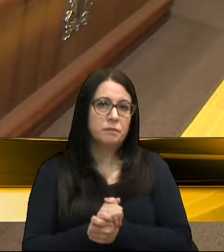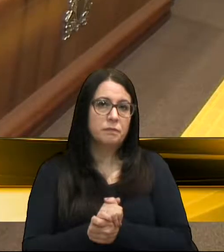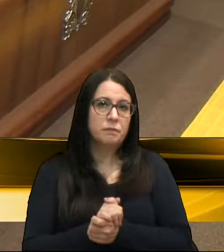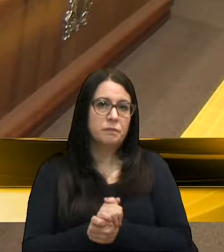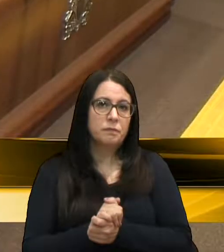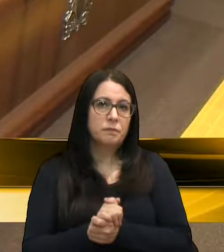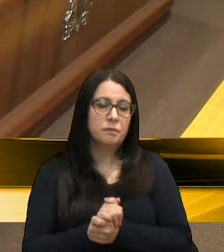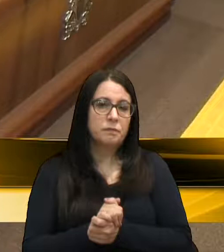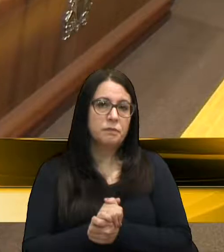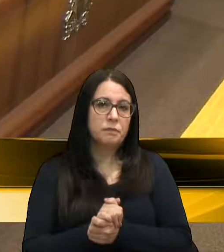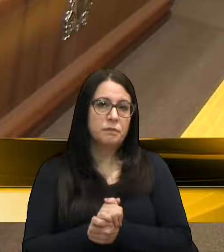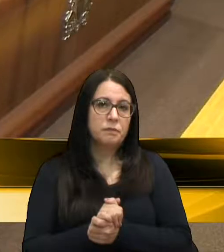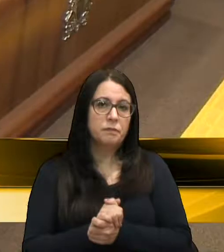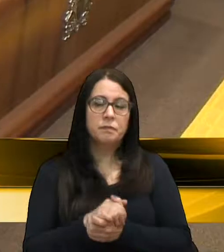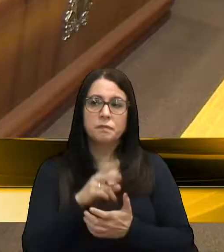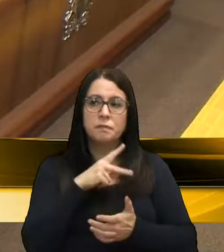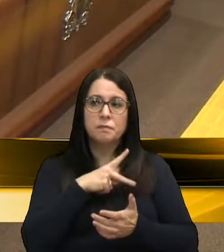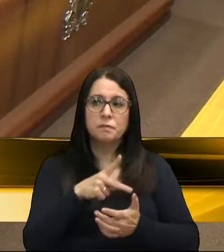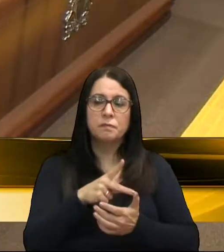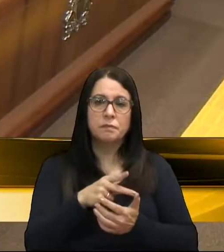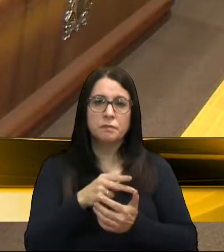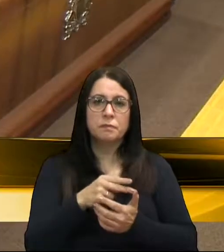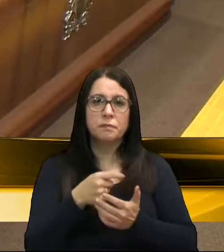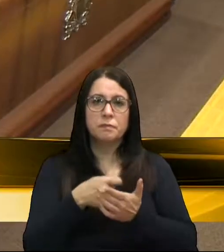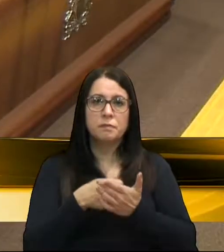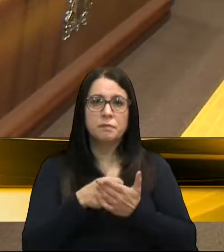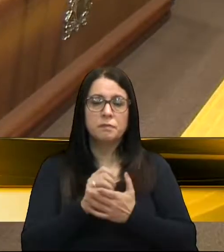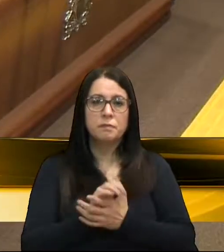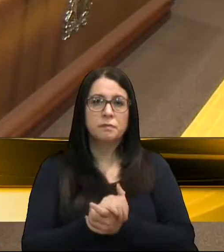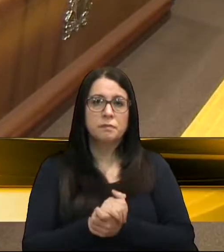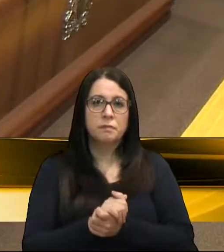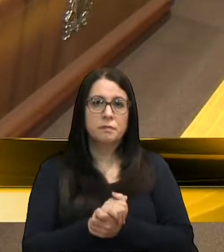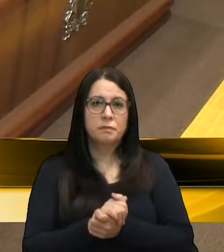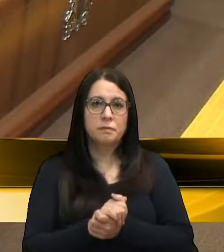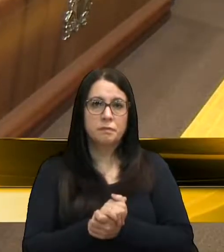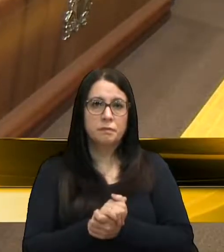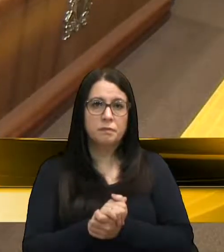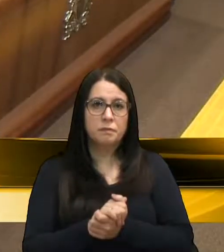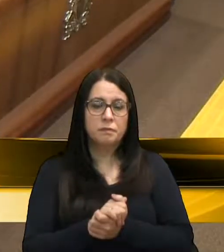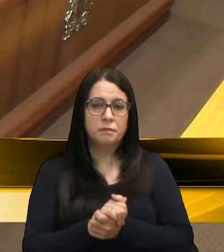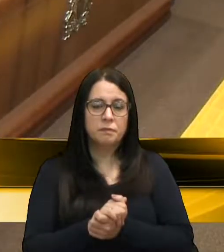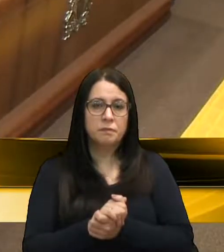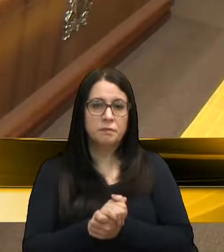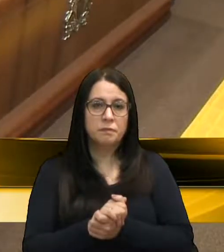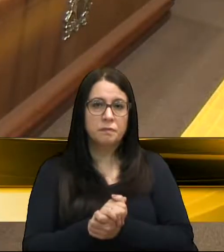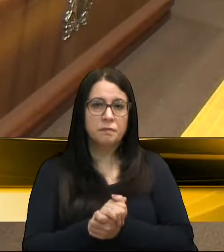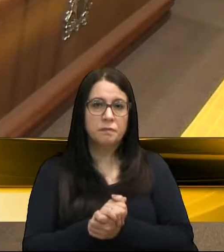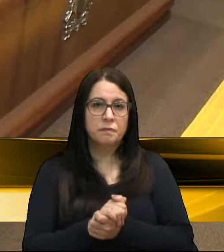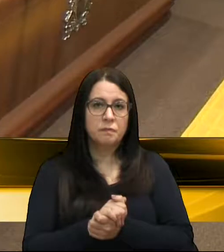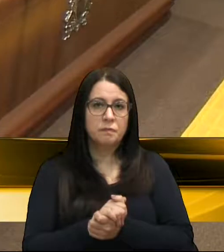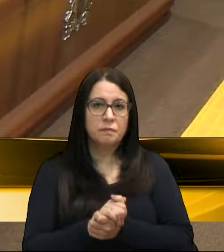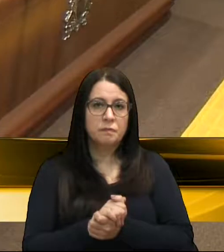Senhor presidente, vou tentar me fazer entender.